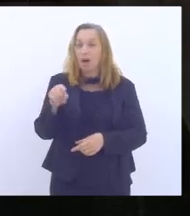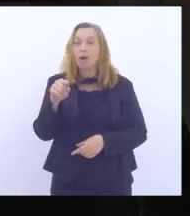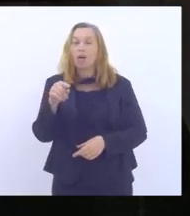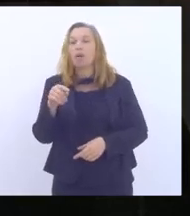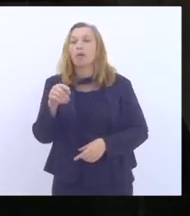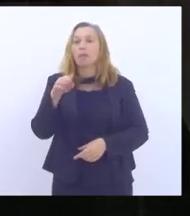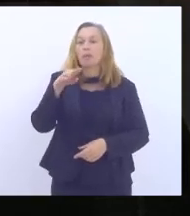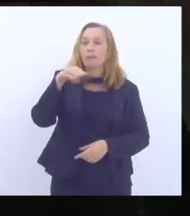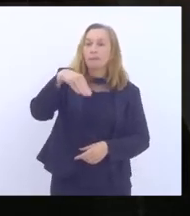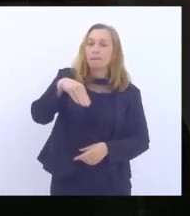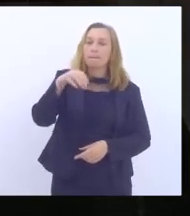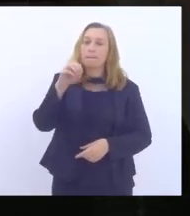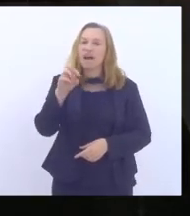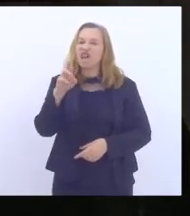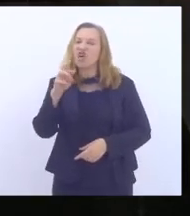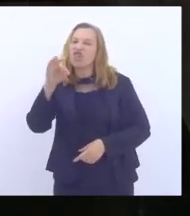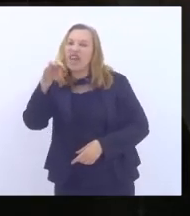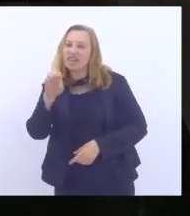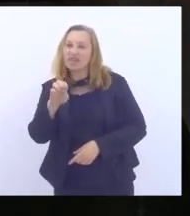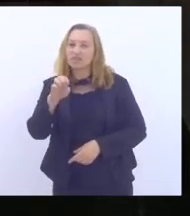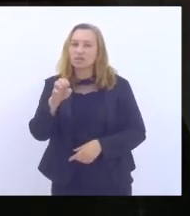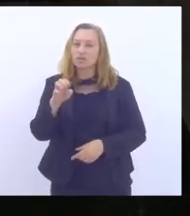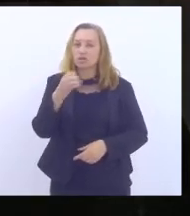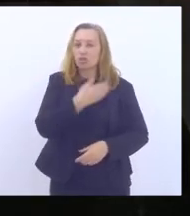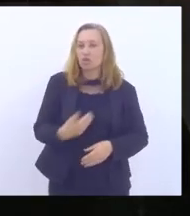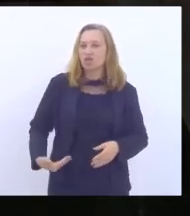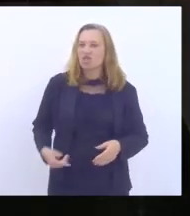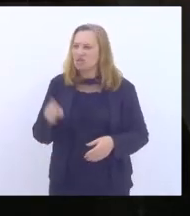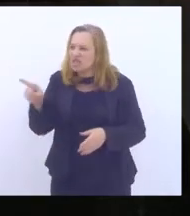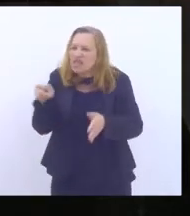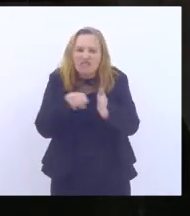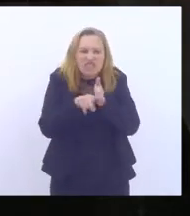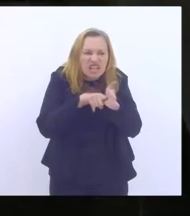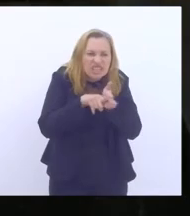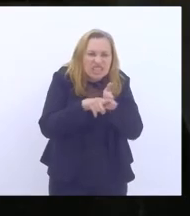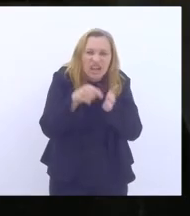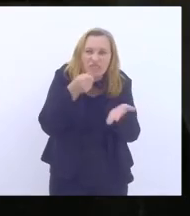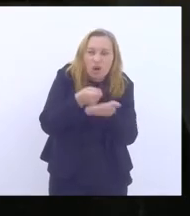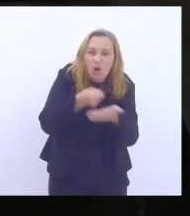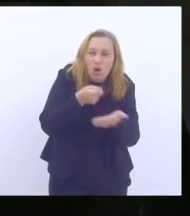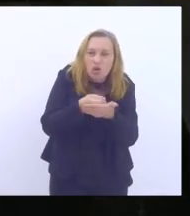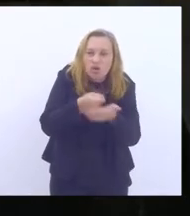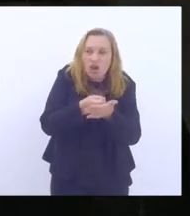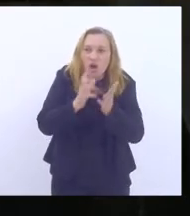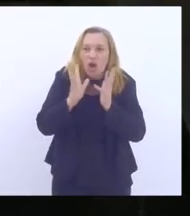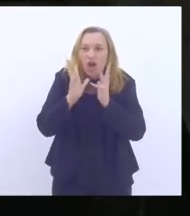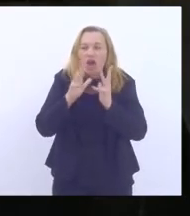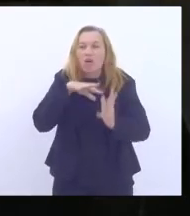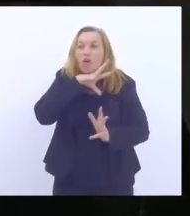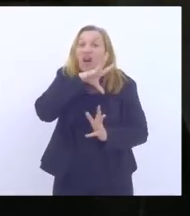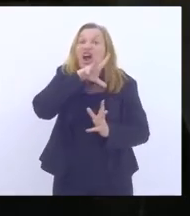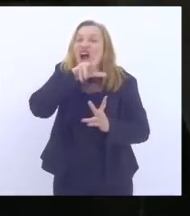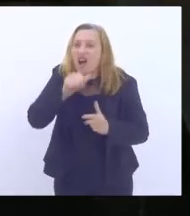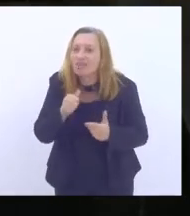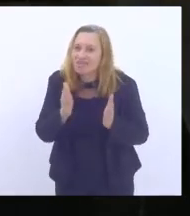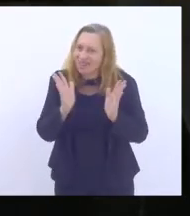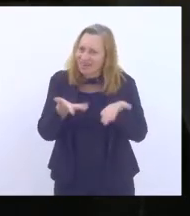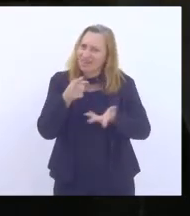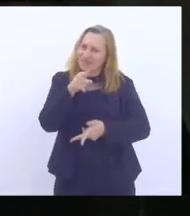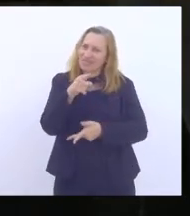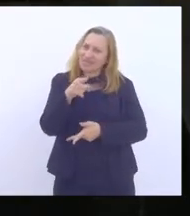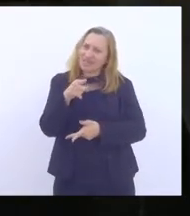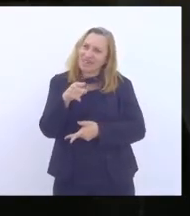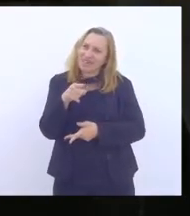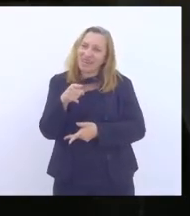Por que outrora você cobrava você fiscalizava você era um Tigrão que agora